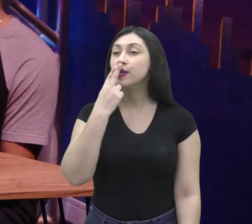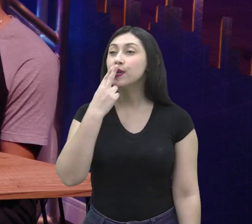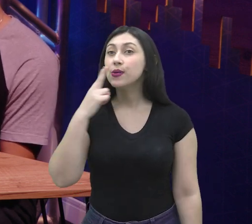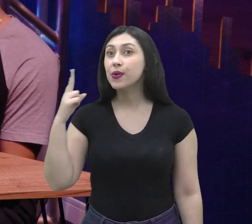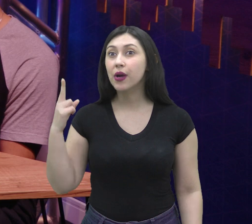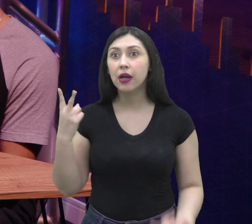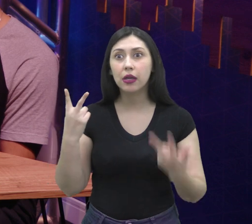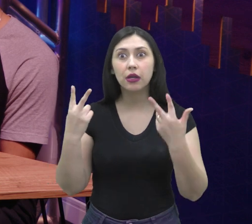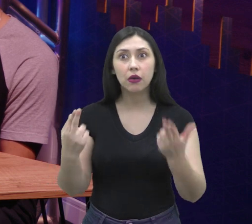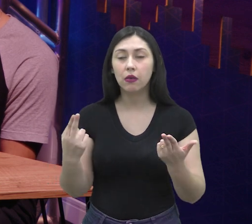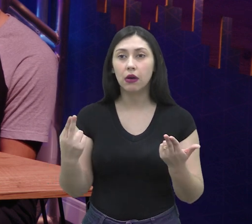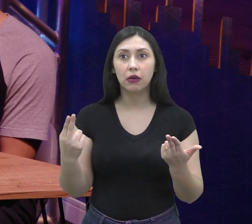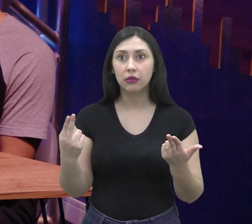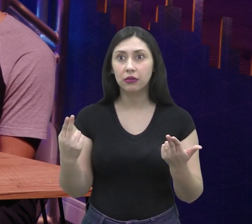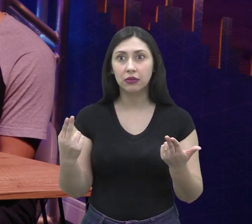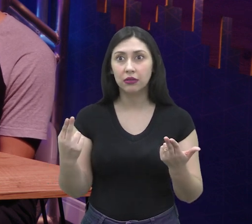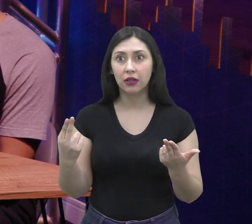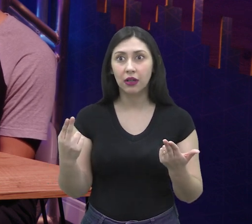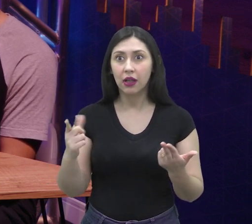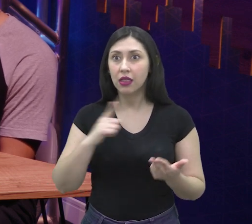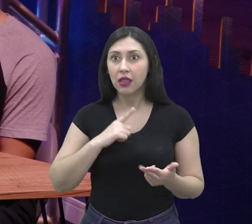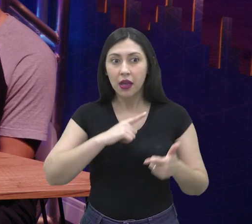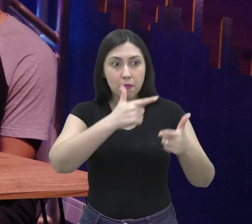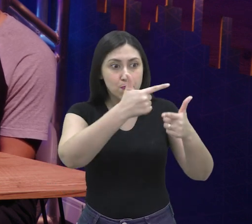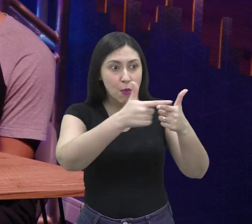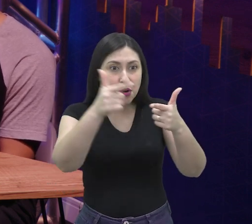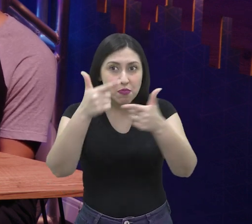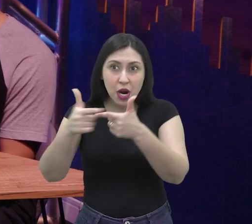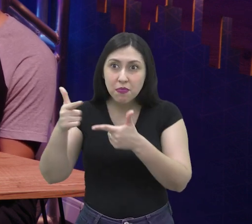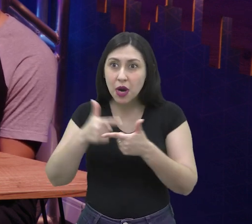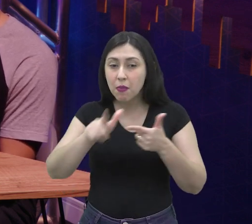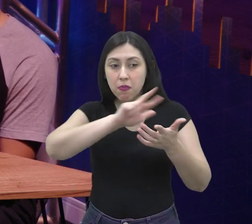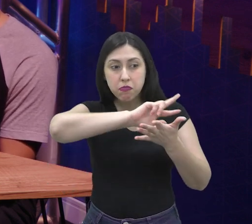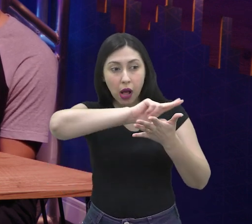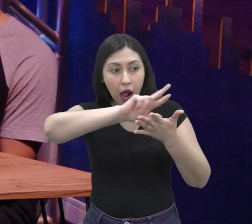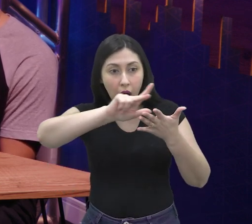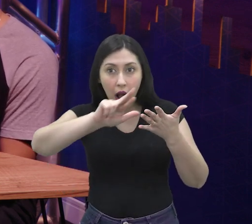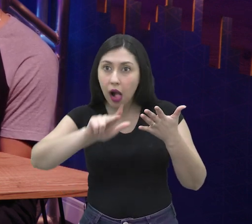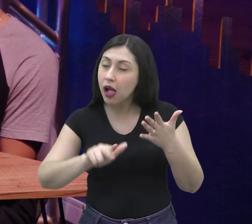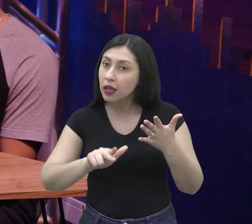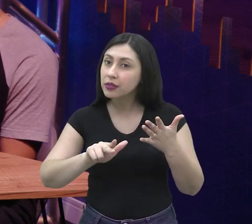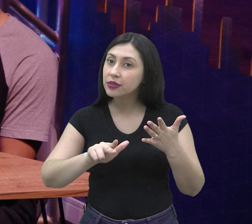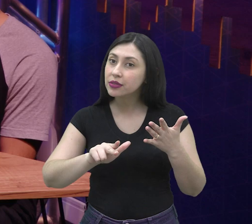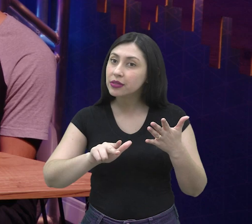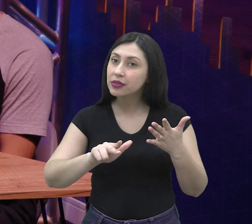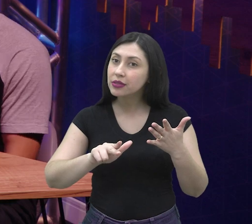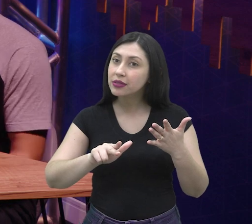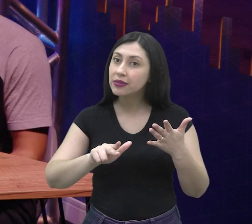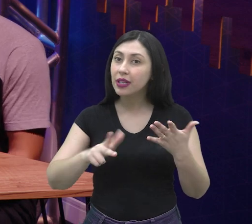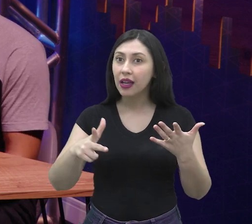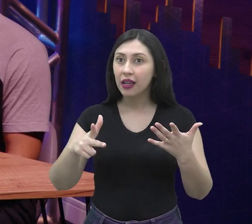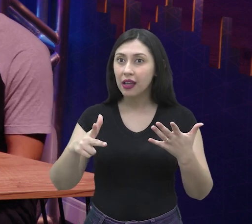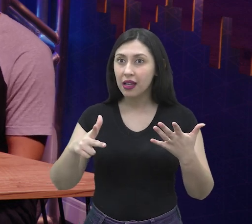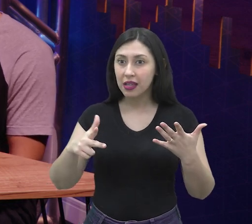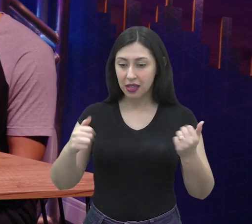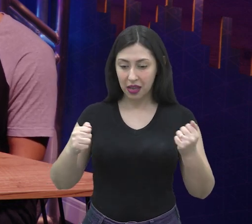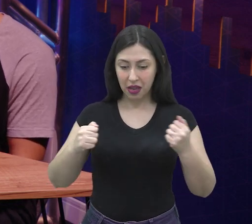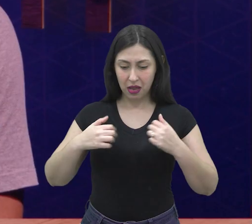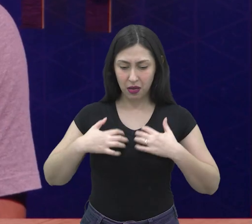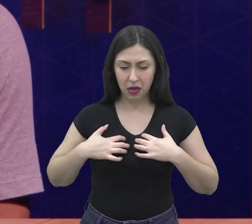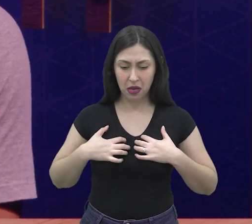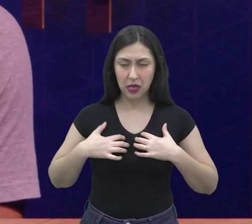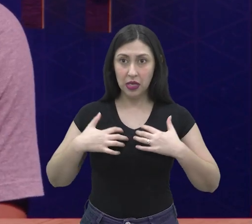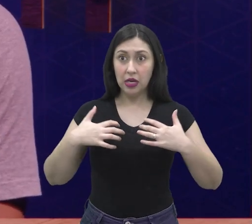né? A gente tem vários problemas, né, pulmonares, que nem a Vicky falou, e um deles é esse pulmão